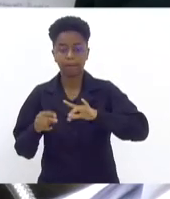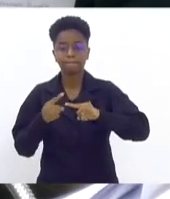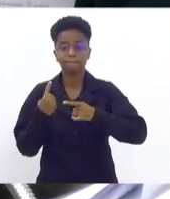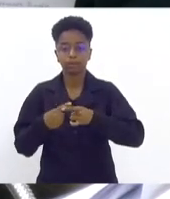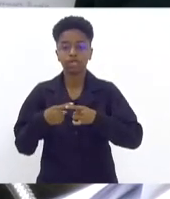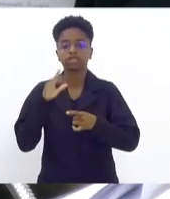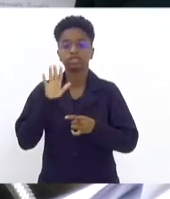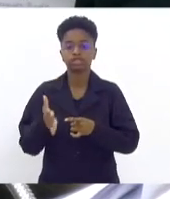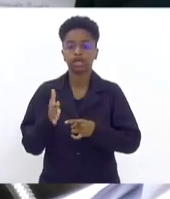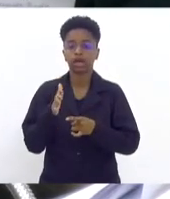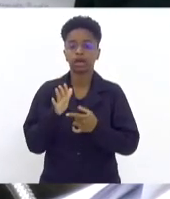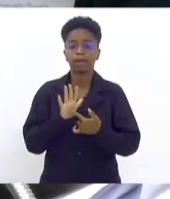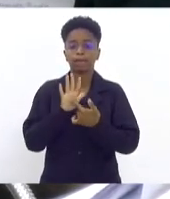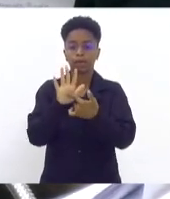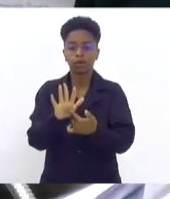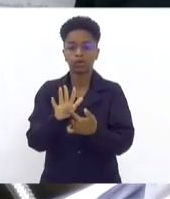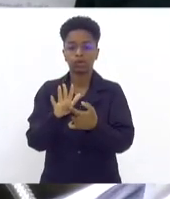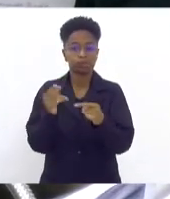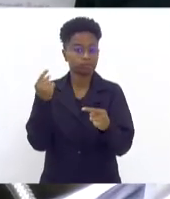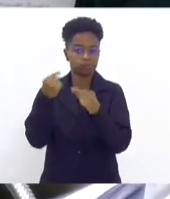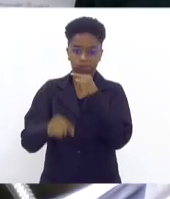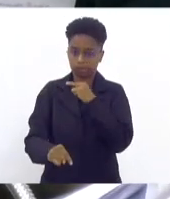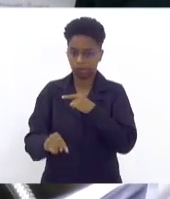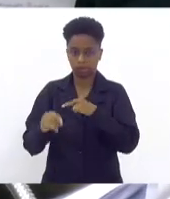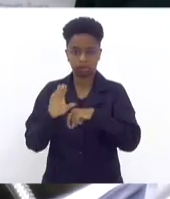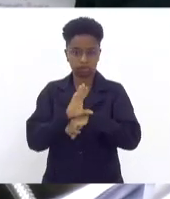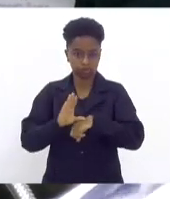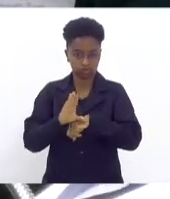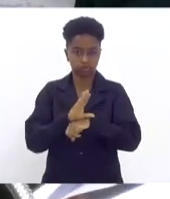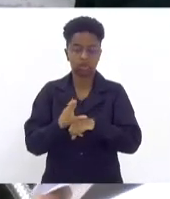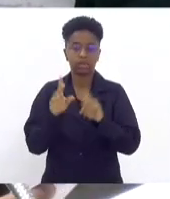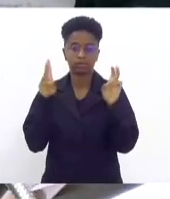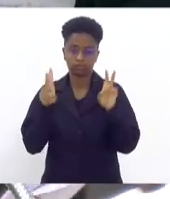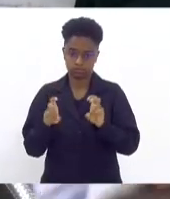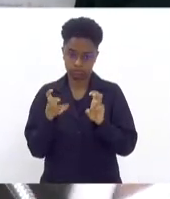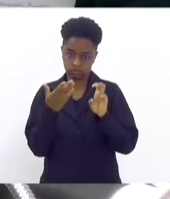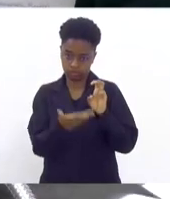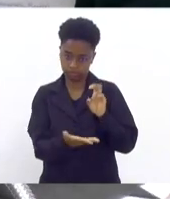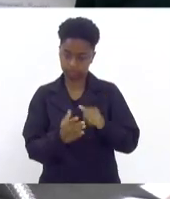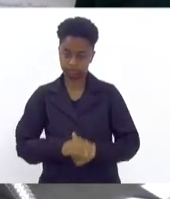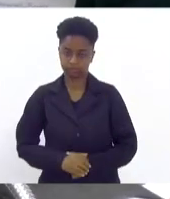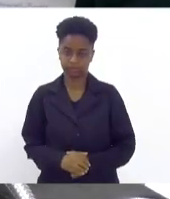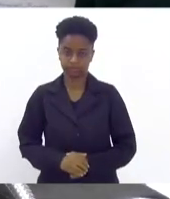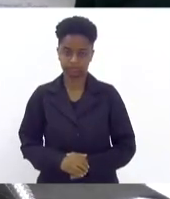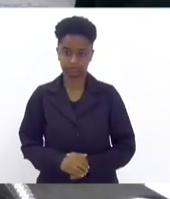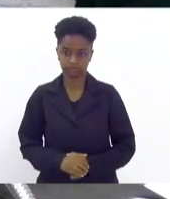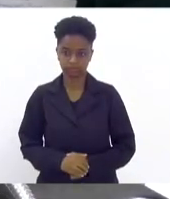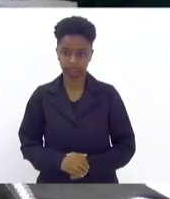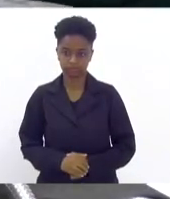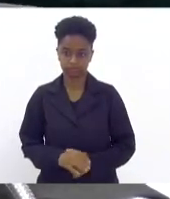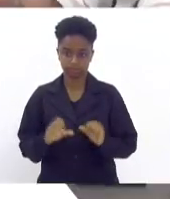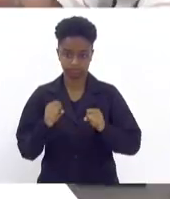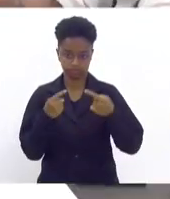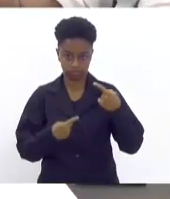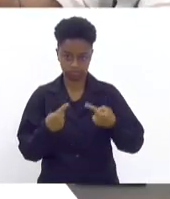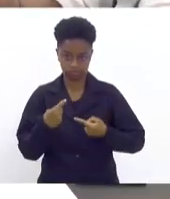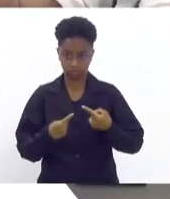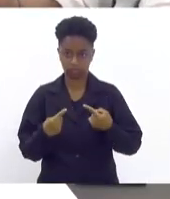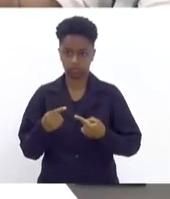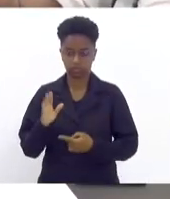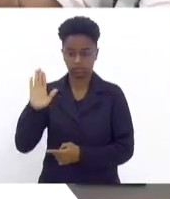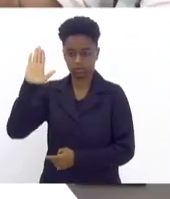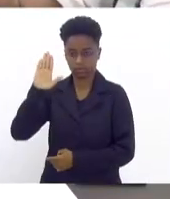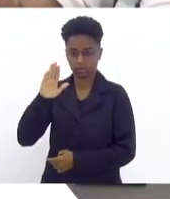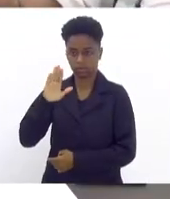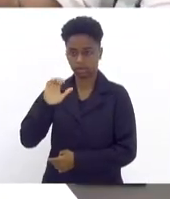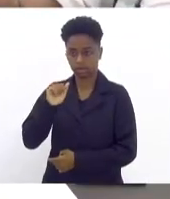uma declaração de incondicionalidade do Tribunal de Justiça sobre o tema. Para discutir. Para discutir, deputado Carlos Mink,